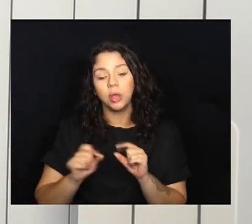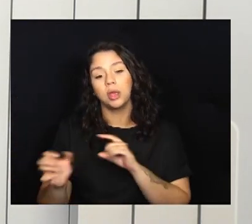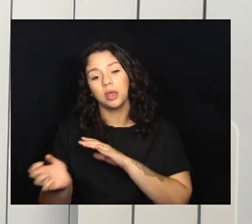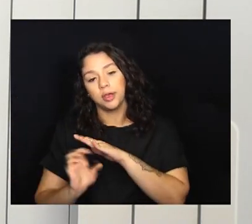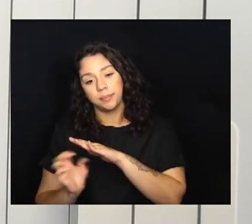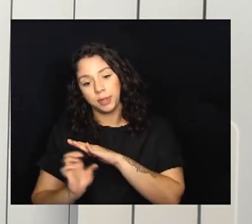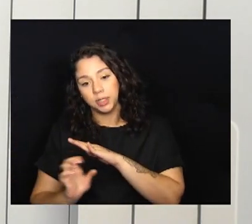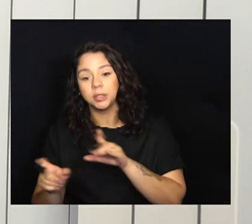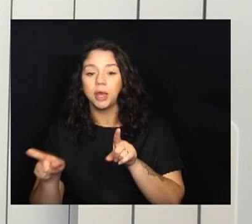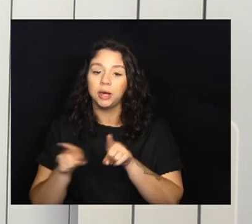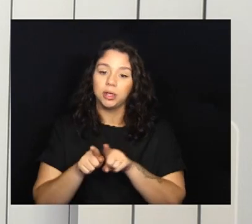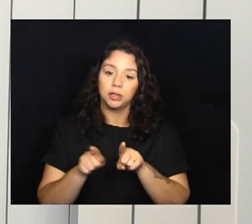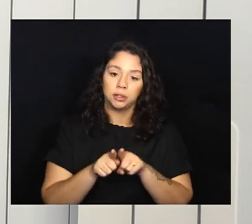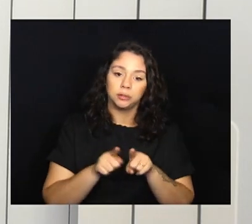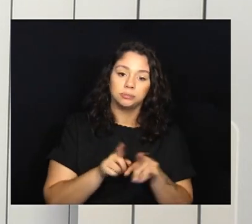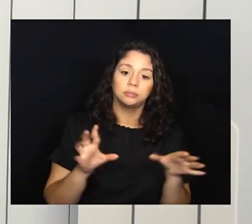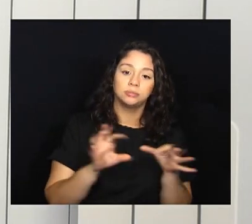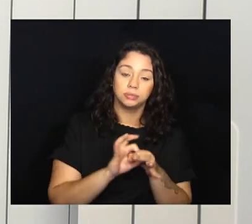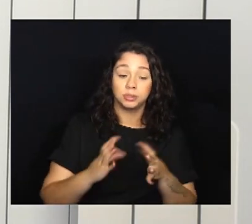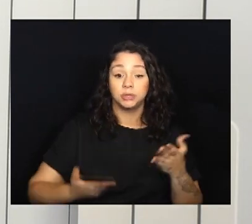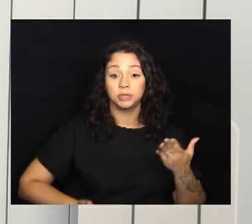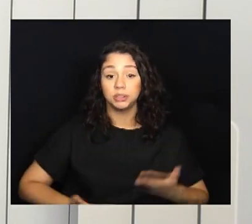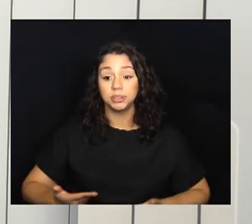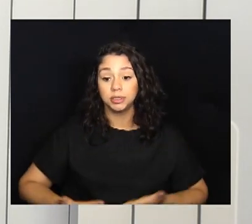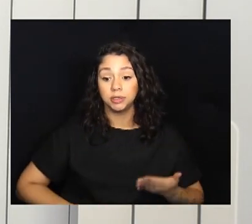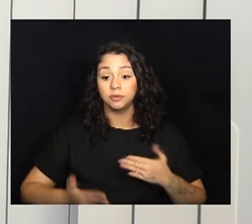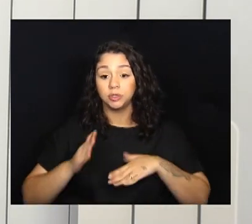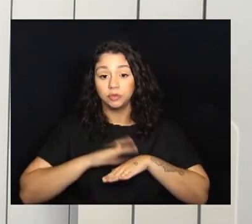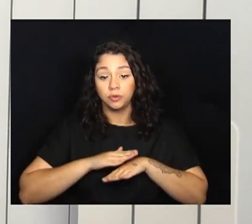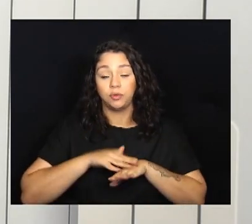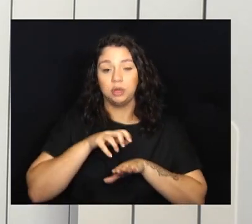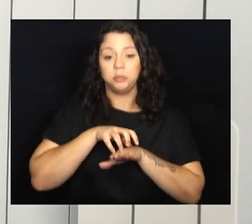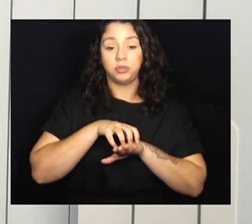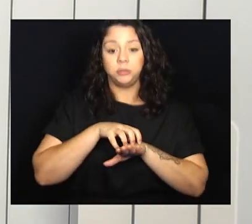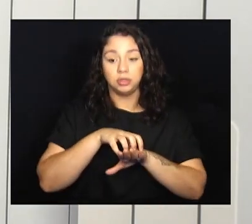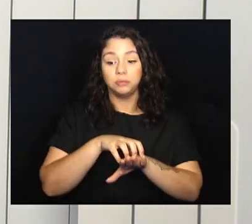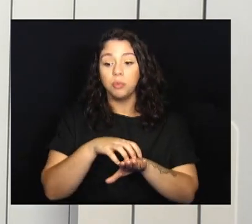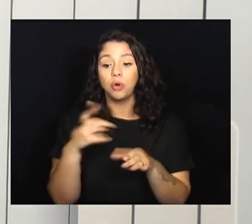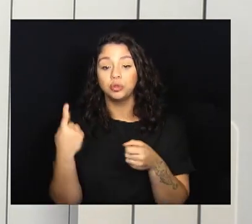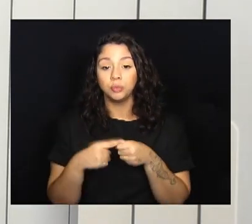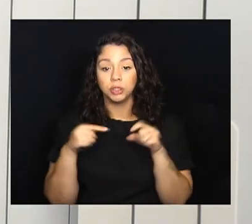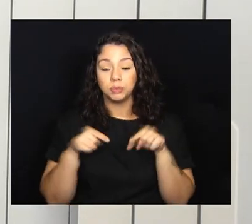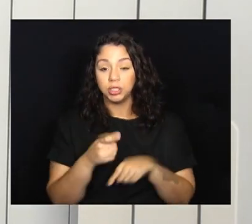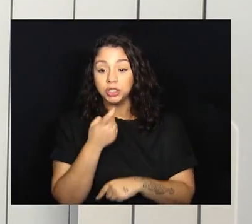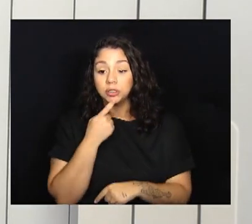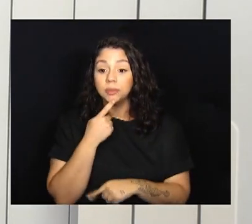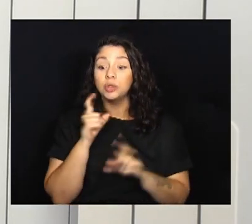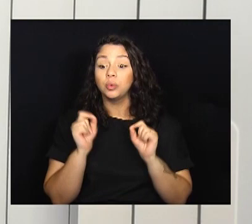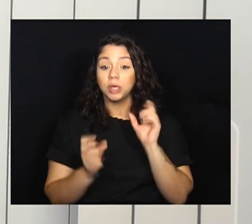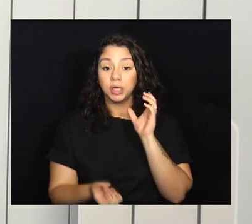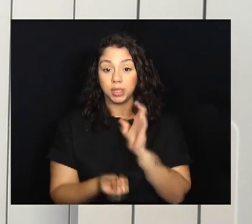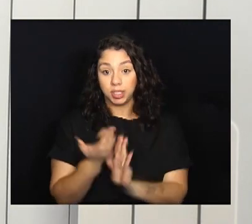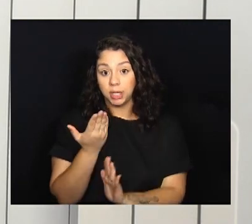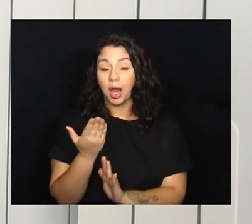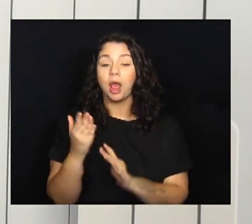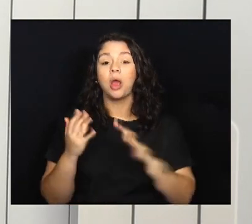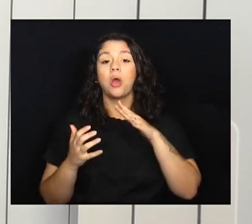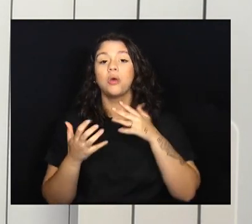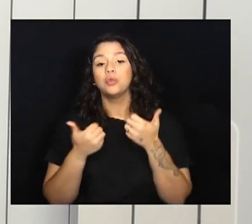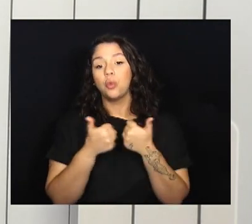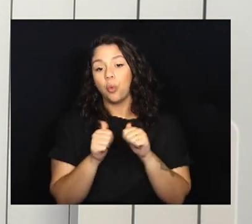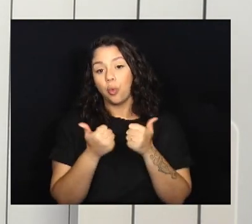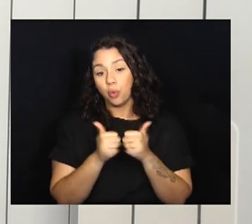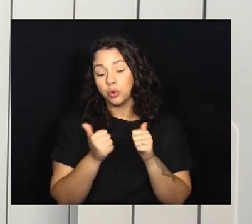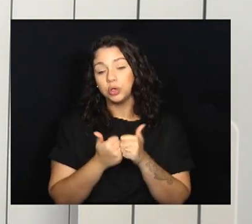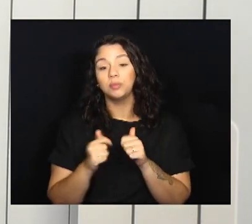e permissionárias prestadoras do Serviço de Transporte Coletivo Municipal a instalar nos ônibus